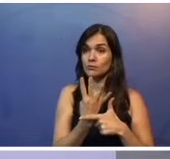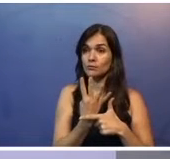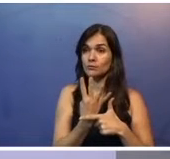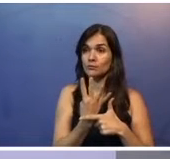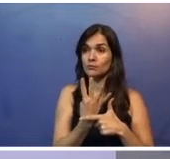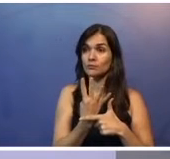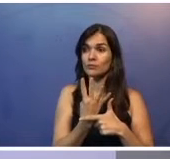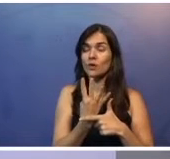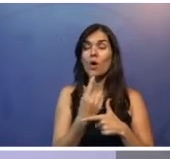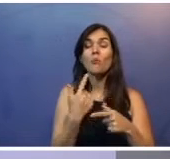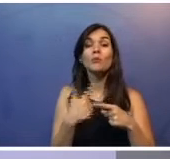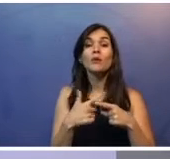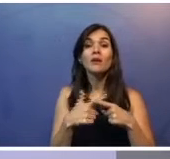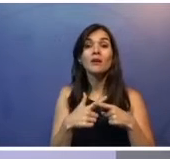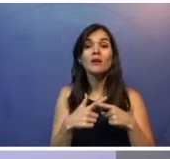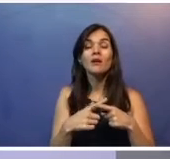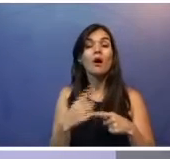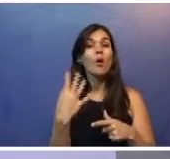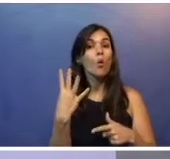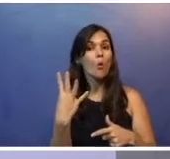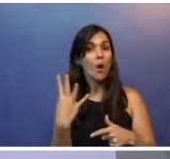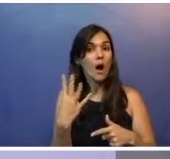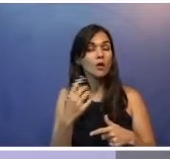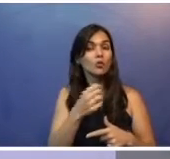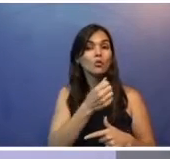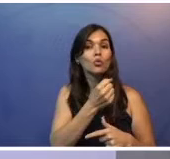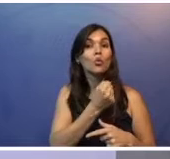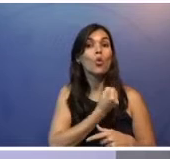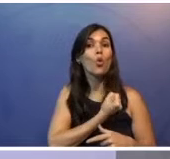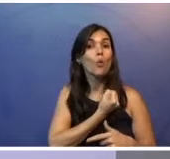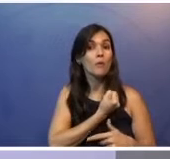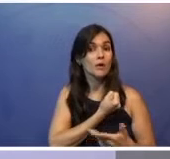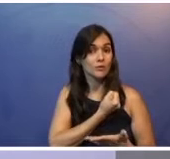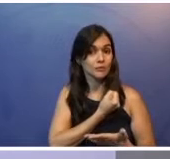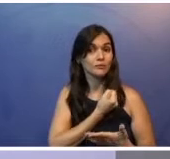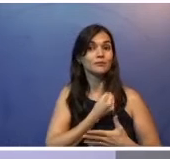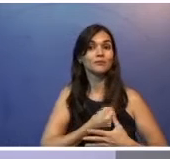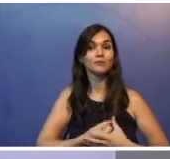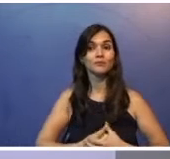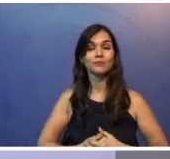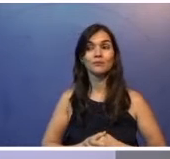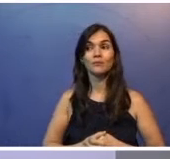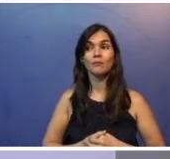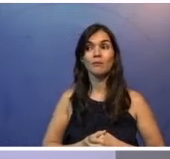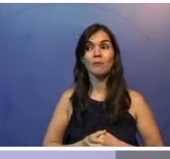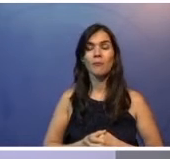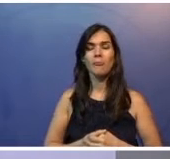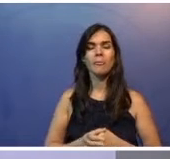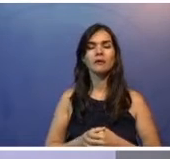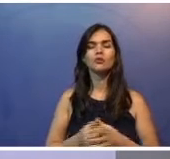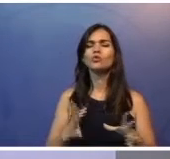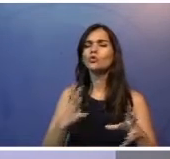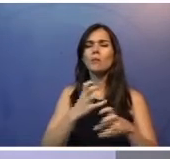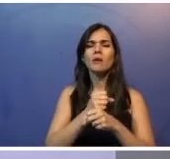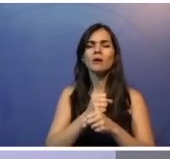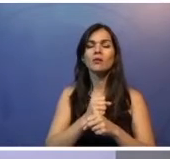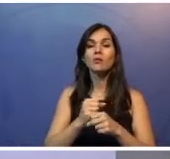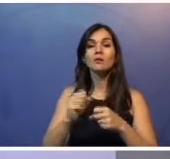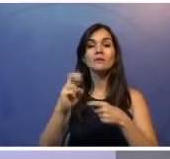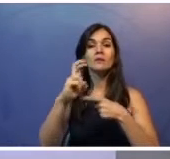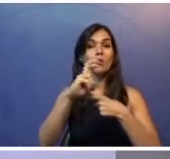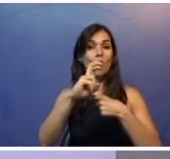quatro aqui embaixo que são quatro valores aqui em cima a juntar a tudo aqui em cima vai dar